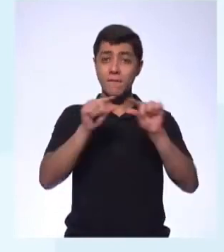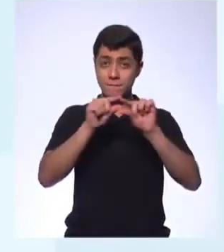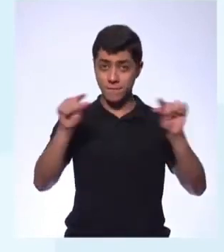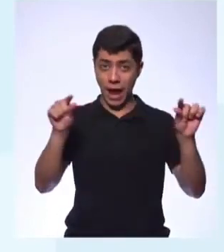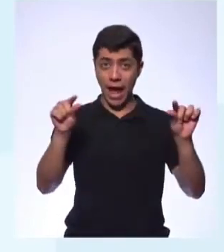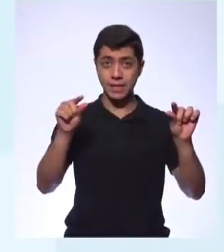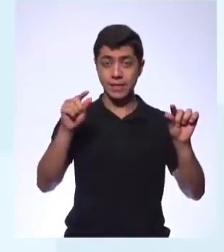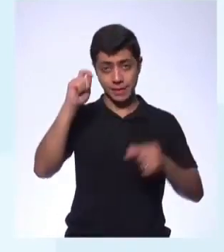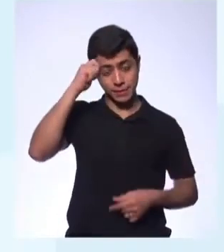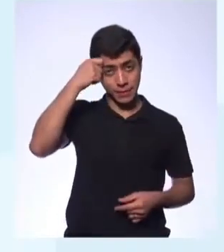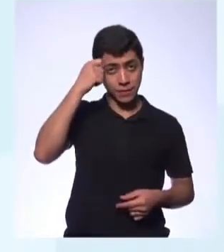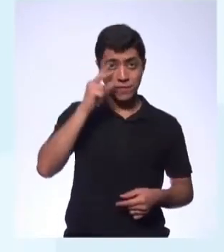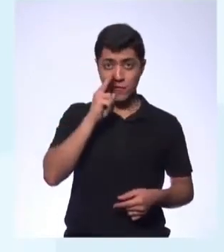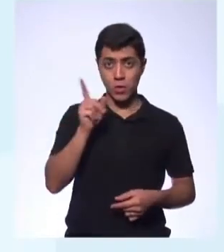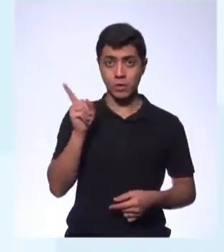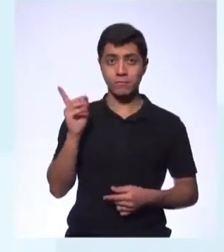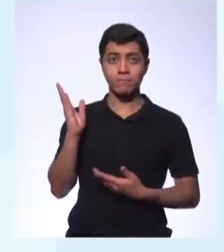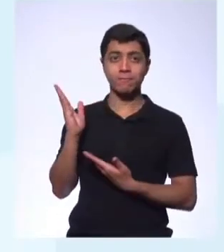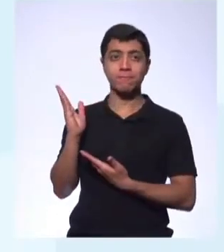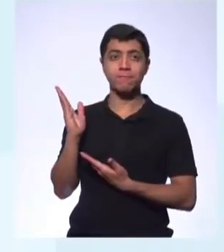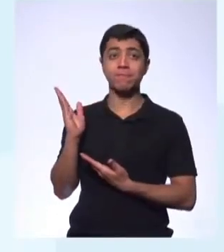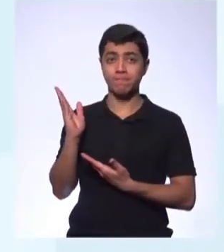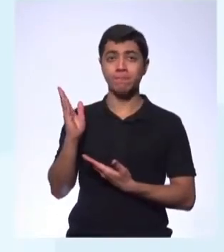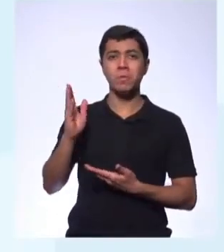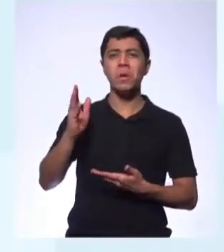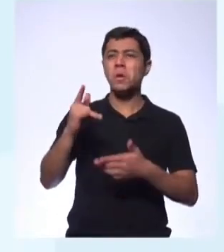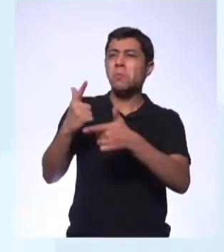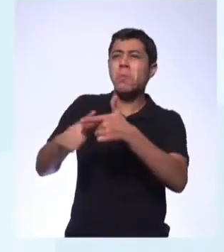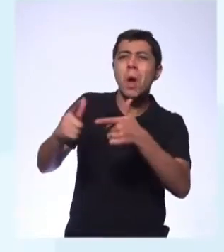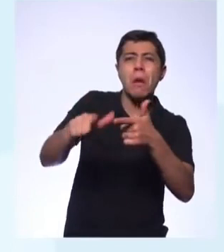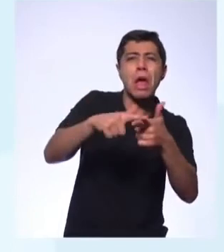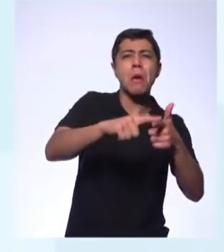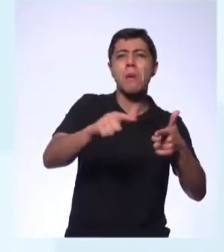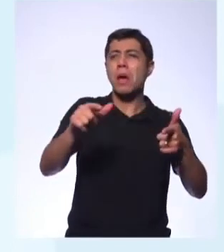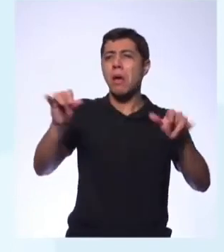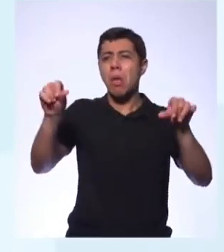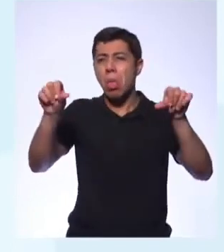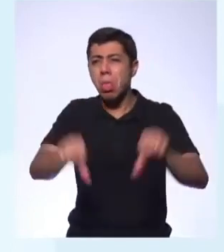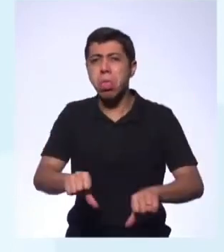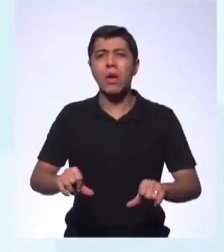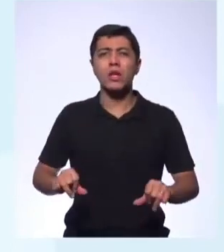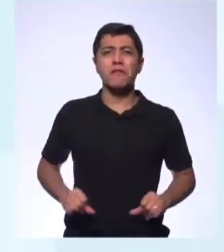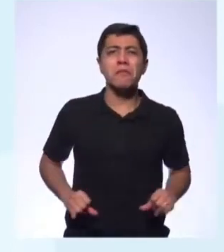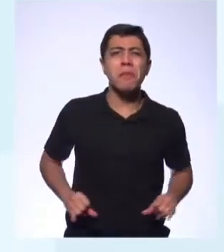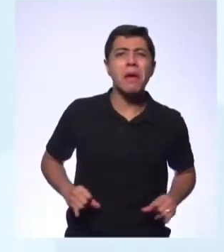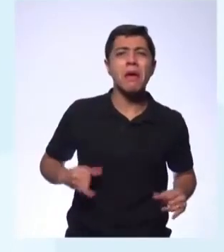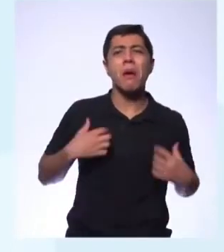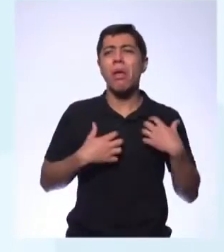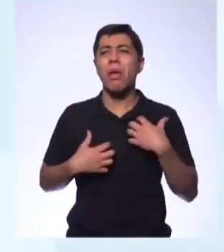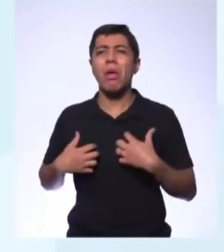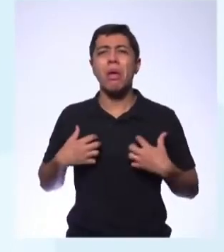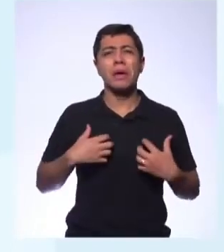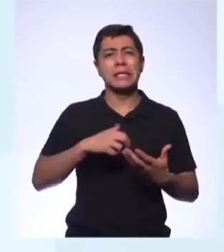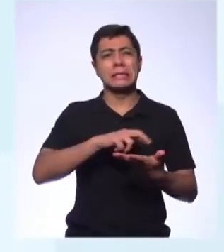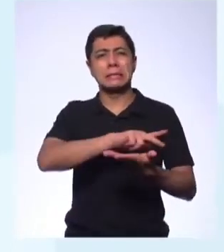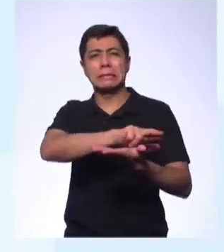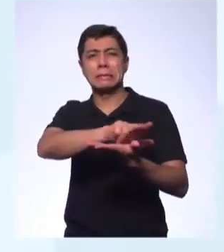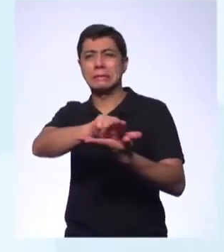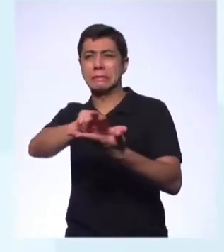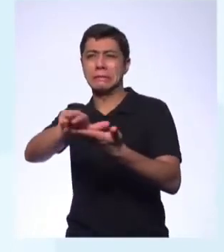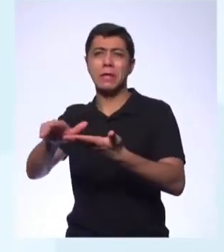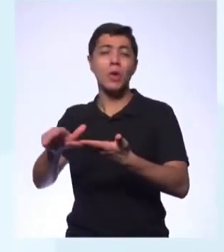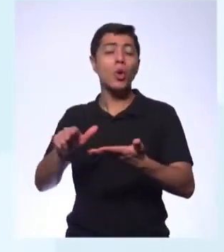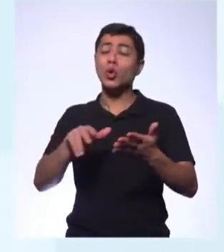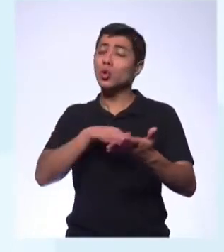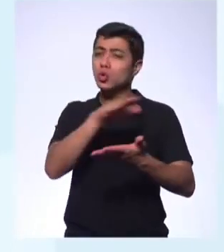ano por cá nos traz. Somos senhores, só coisas más. Levando em consideração tudo aquilo que eu expliquei para vocês agora sobre